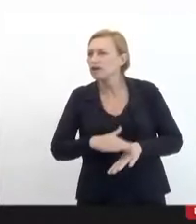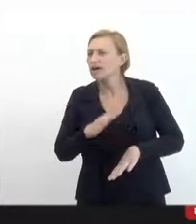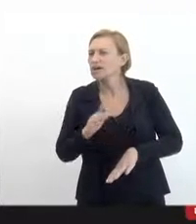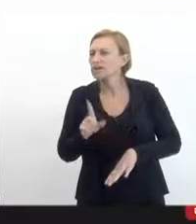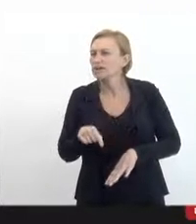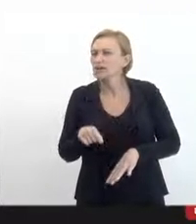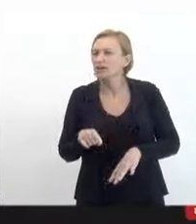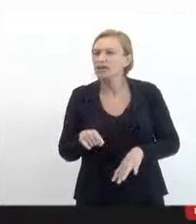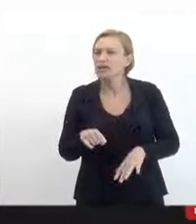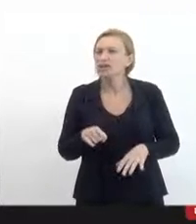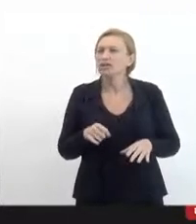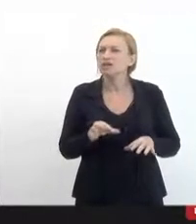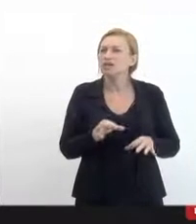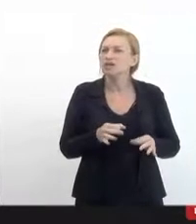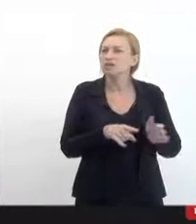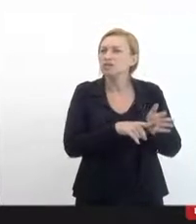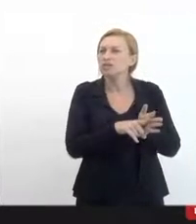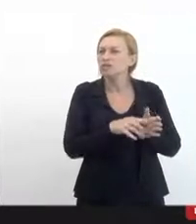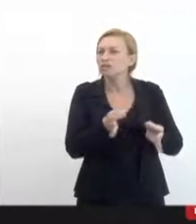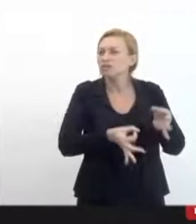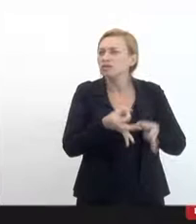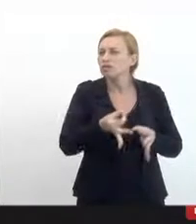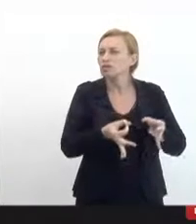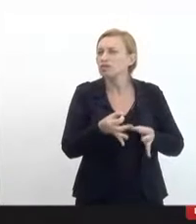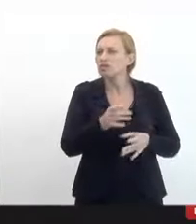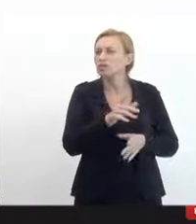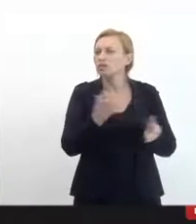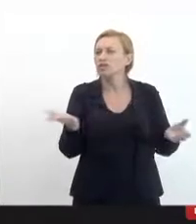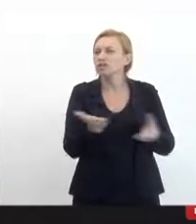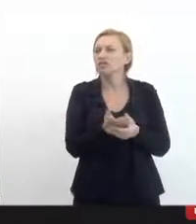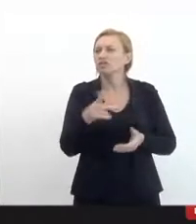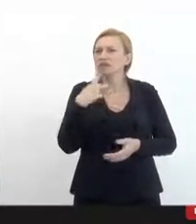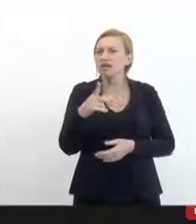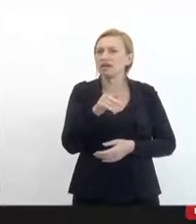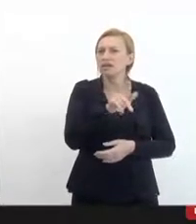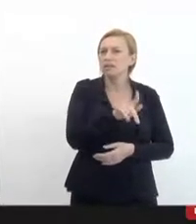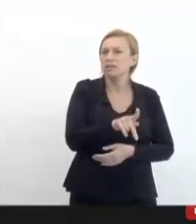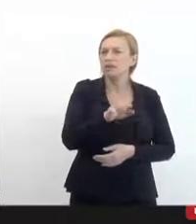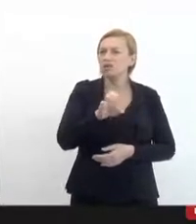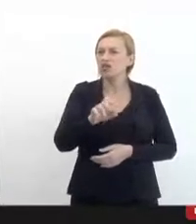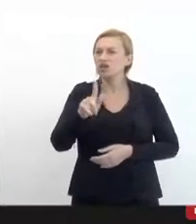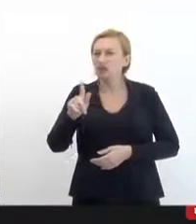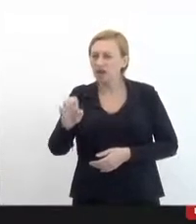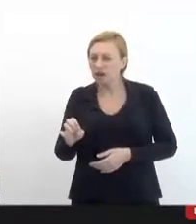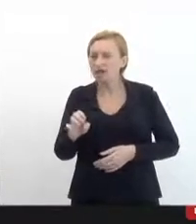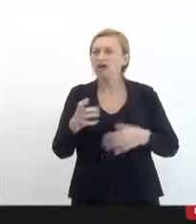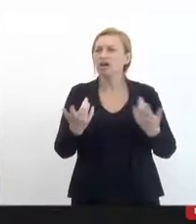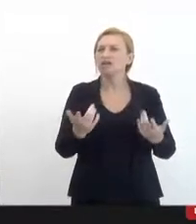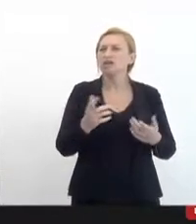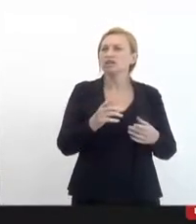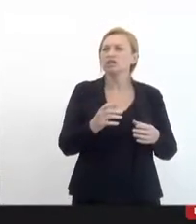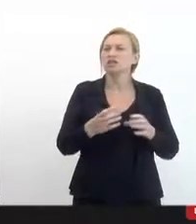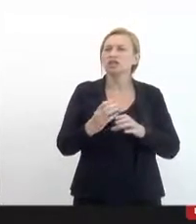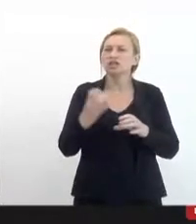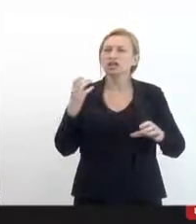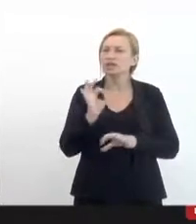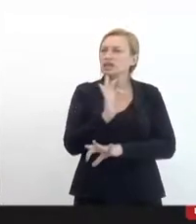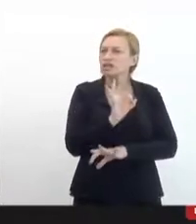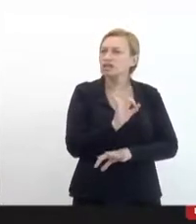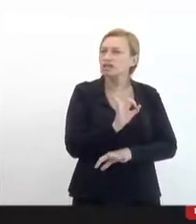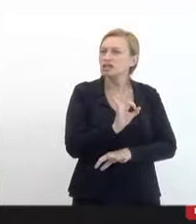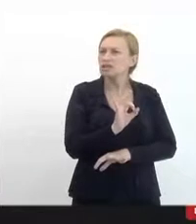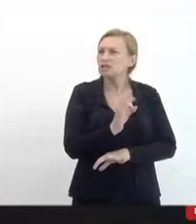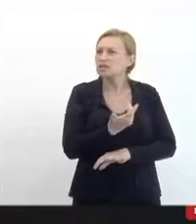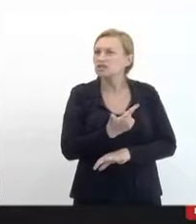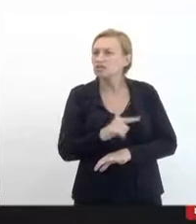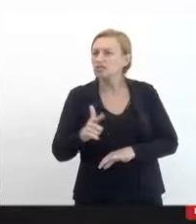que está com uma perícia favorável, esse processo que foi citado pela PGE, tem uma perícia favorável de engenharia, que atesta efetivamente que não houve